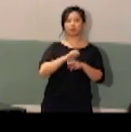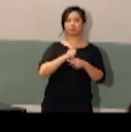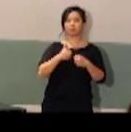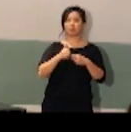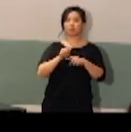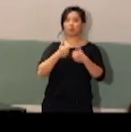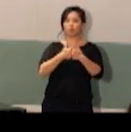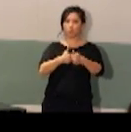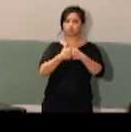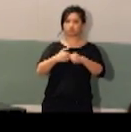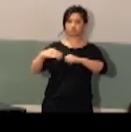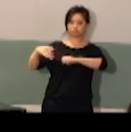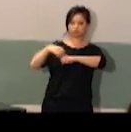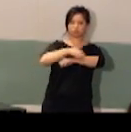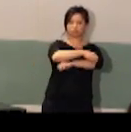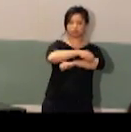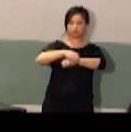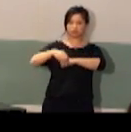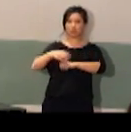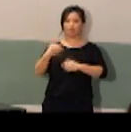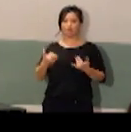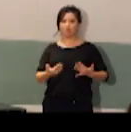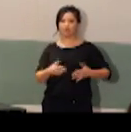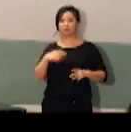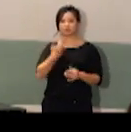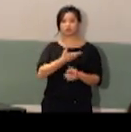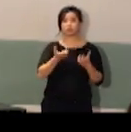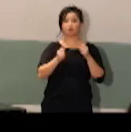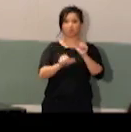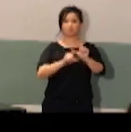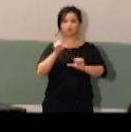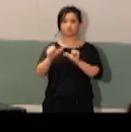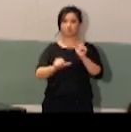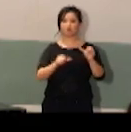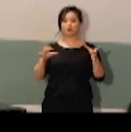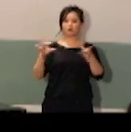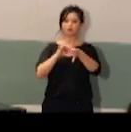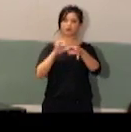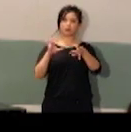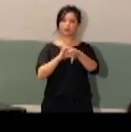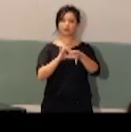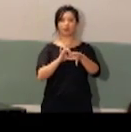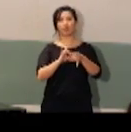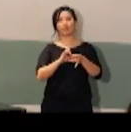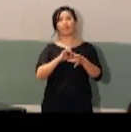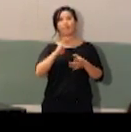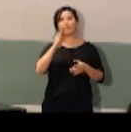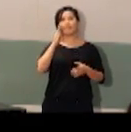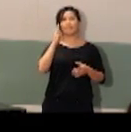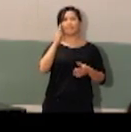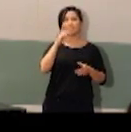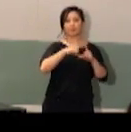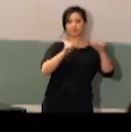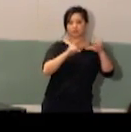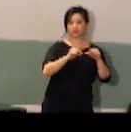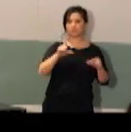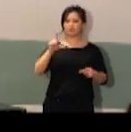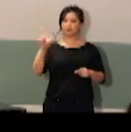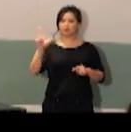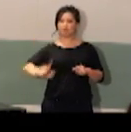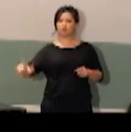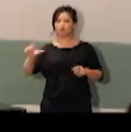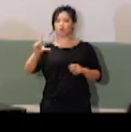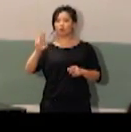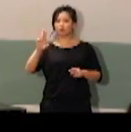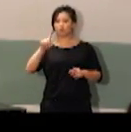a linha de passageiros existente entre Brasília e Lusiânia num trem de passageiros. Hoje, as pessoas que moram no